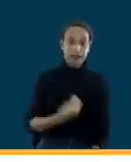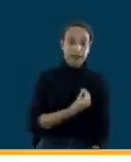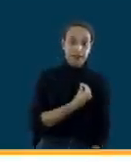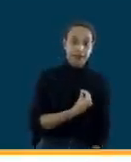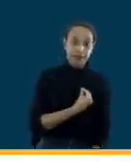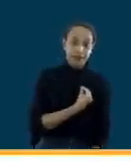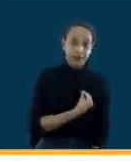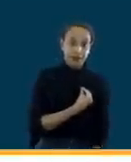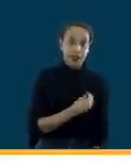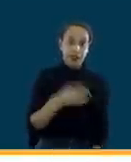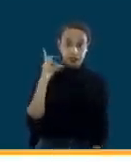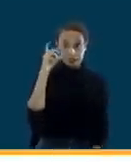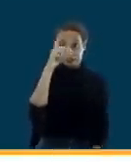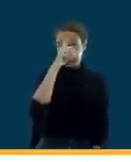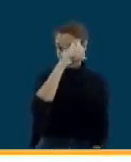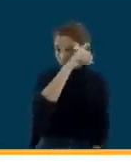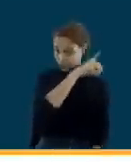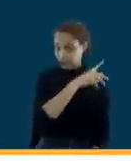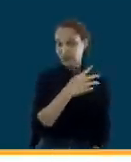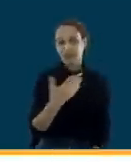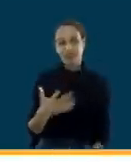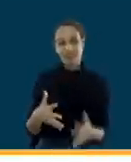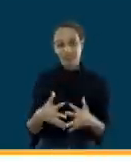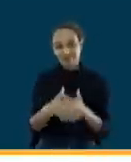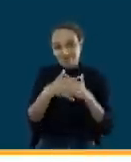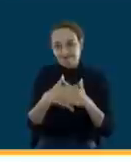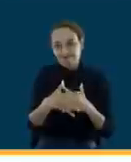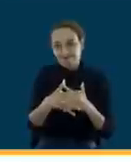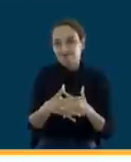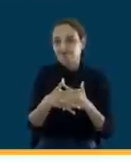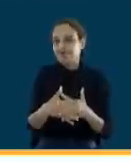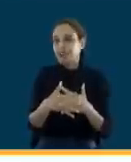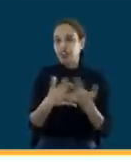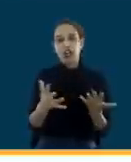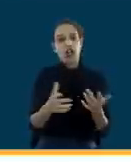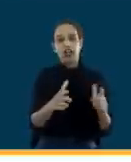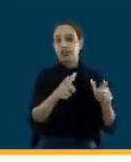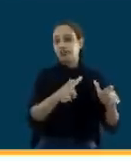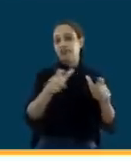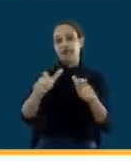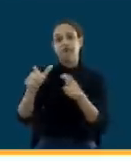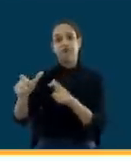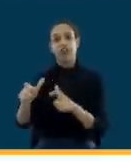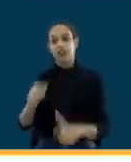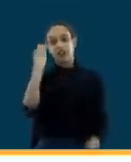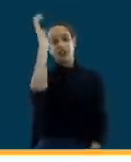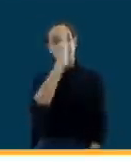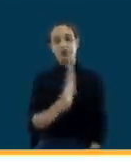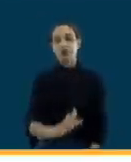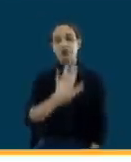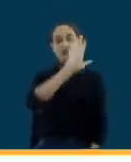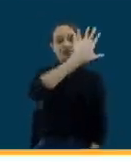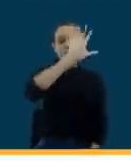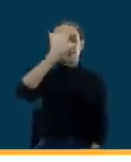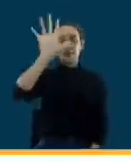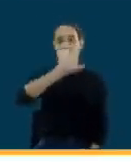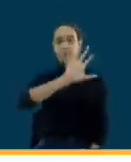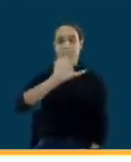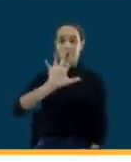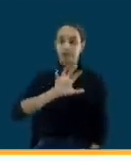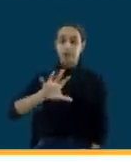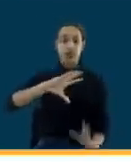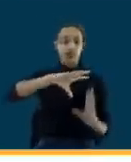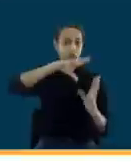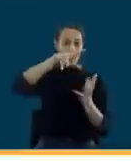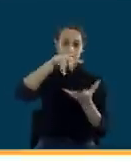com dificuldades profundas, né, em toda parte. Aqui no Brasil, isso inclusive em outras partes do mundo, mas